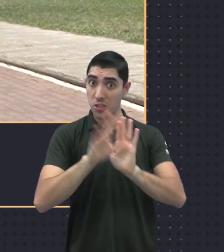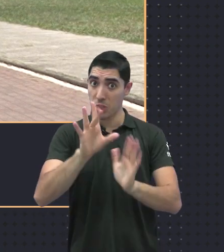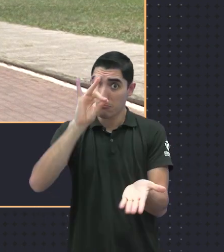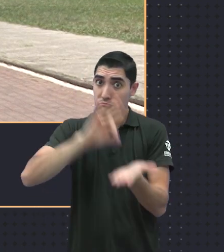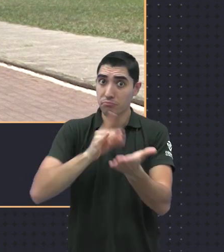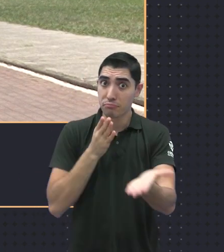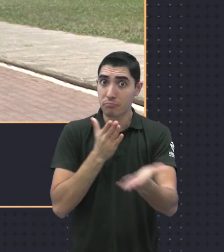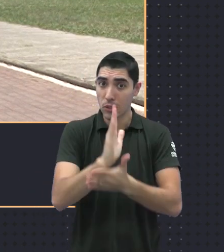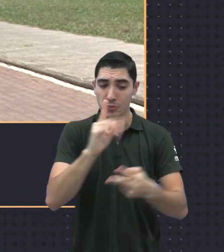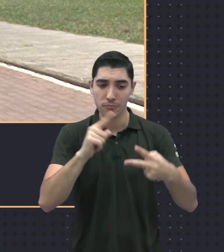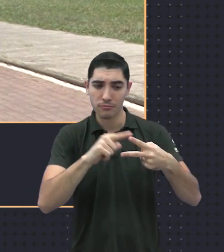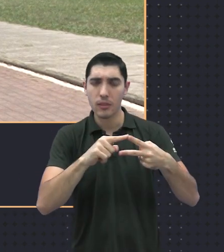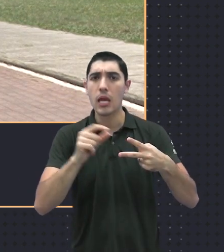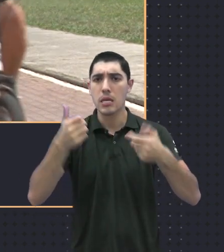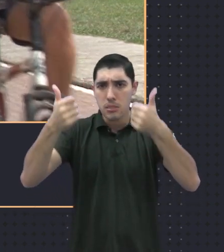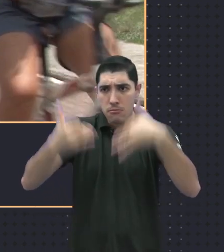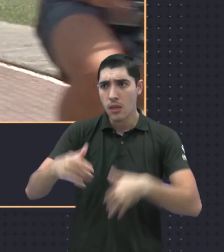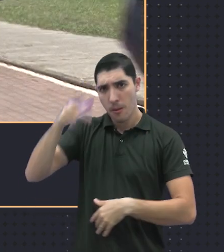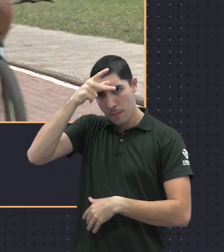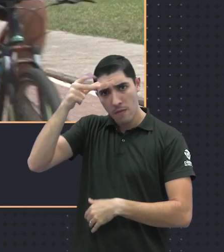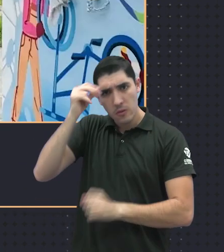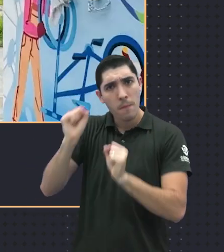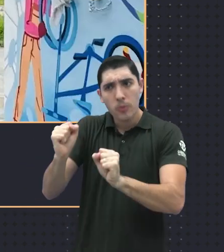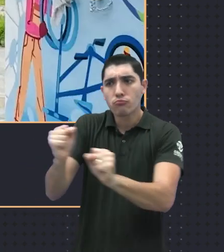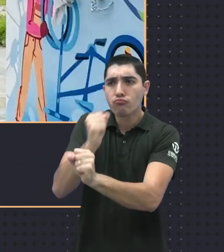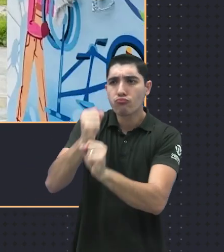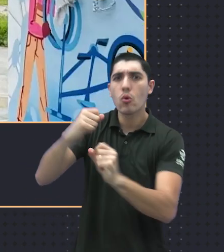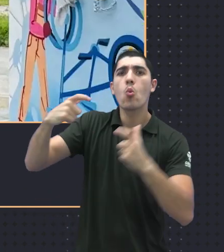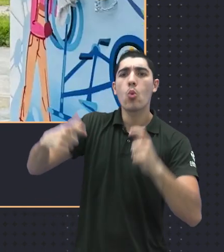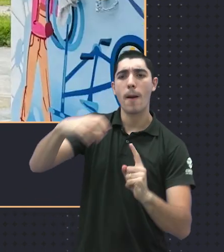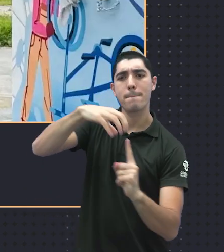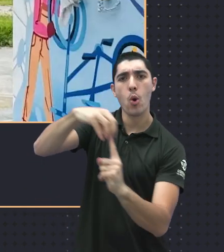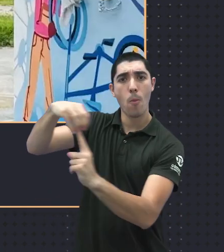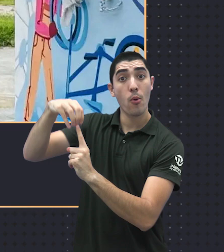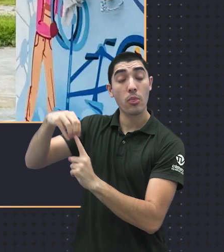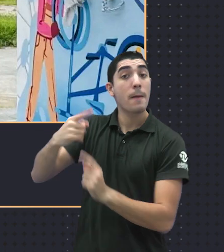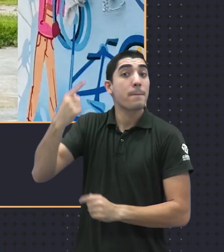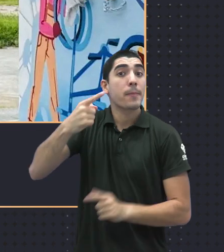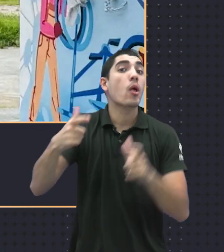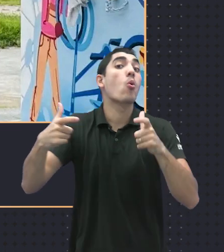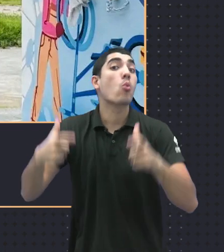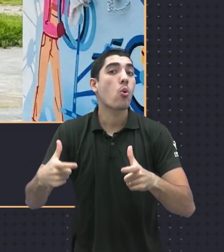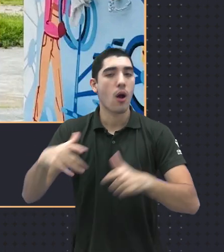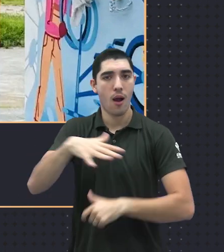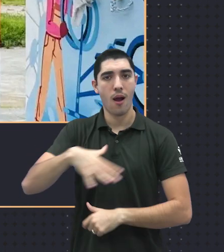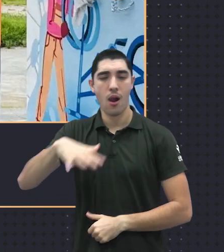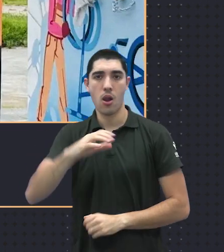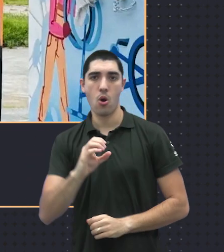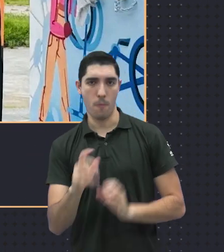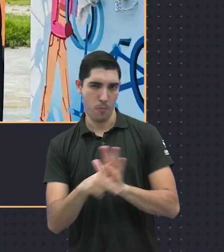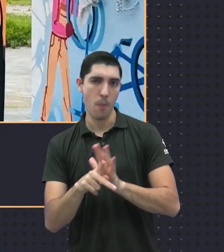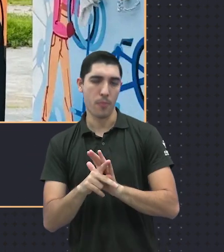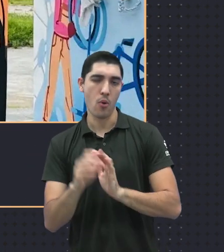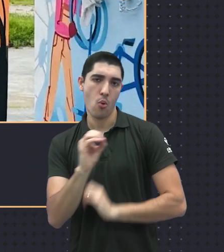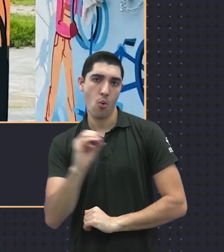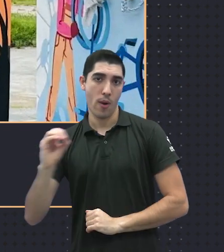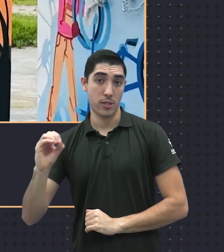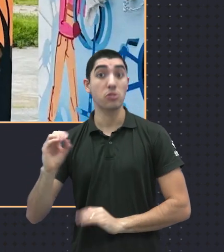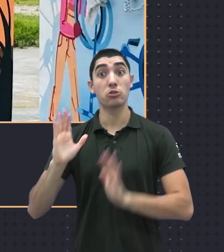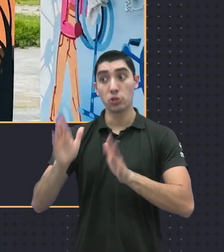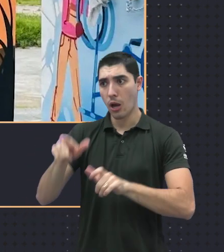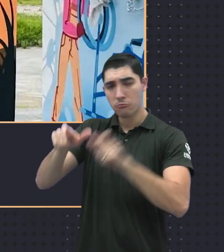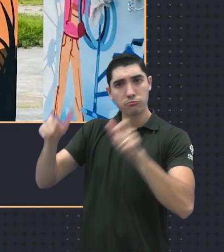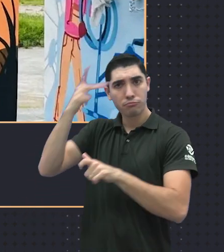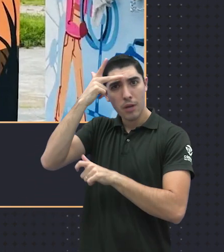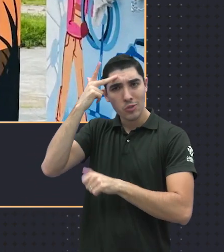que autorizou o município a implantar as estruturas. A primeira foi colocada na região oeste e já atendeu diversos ciclistas.